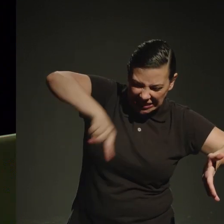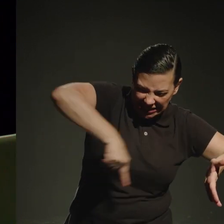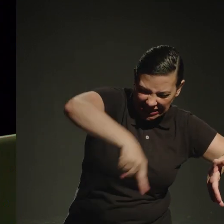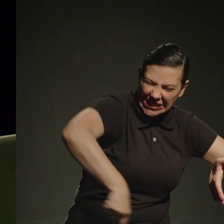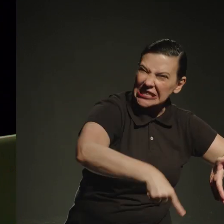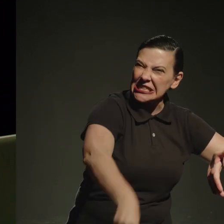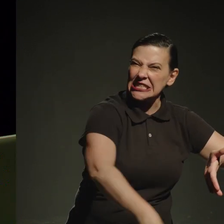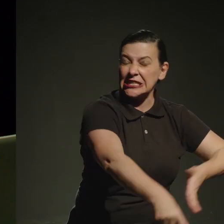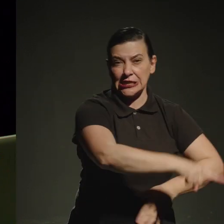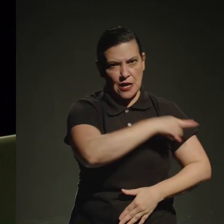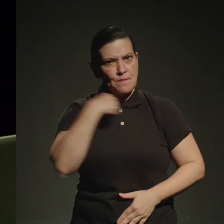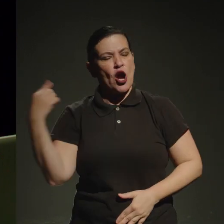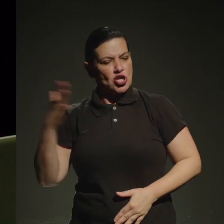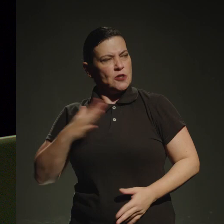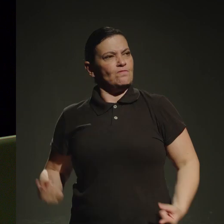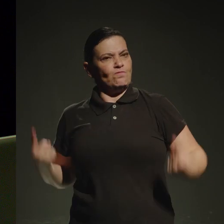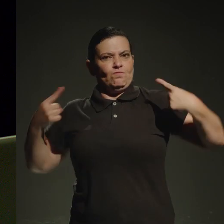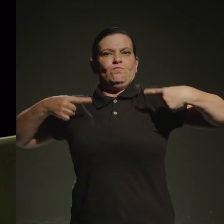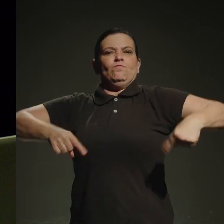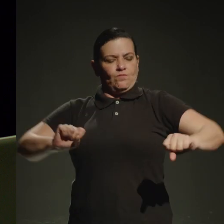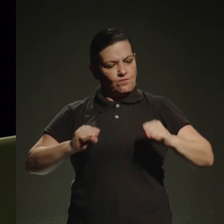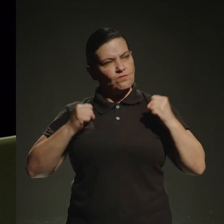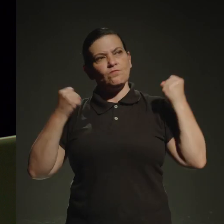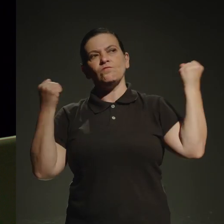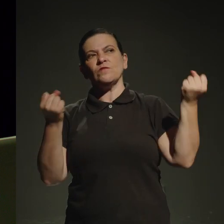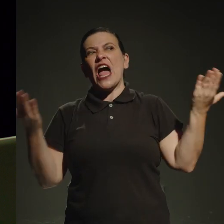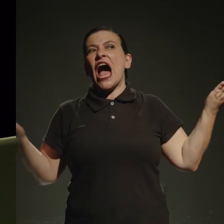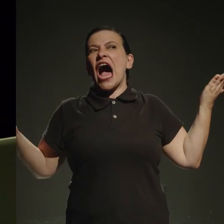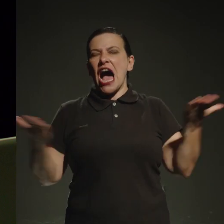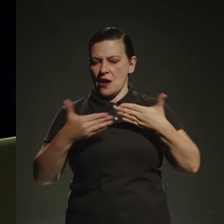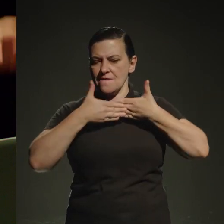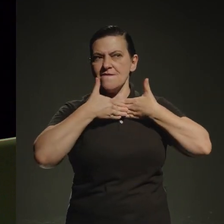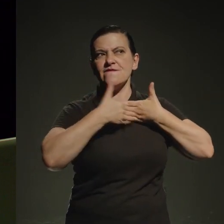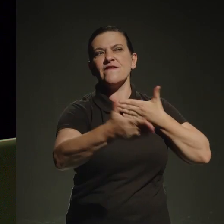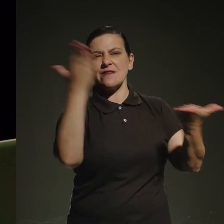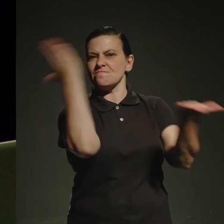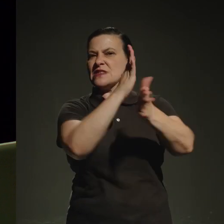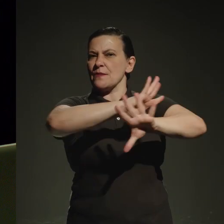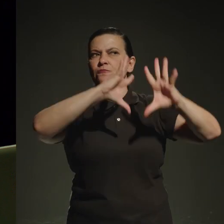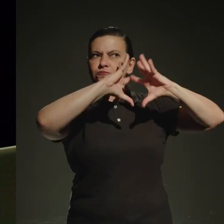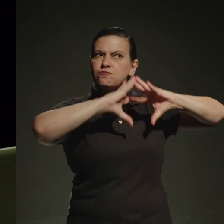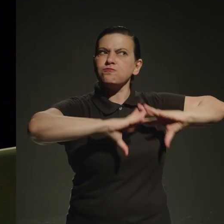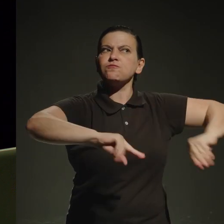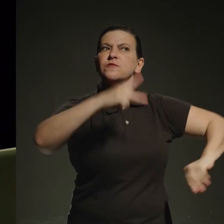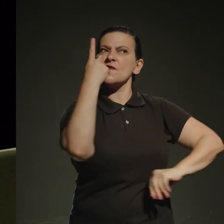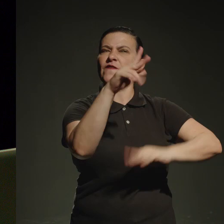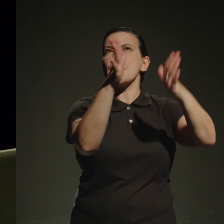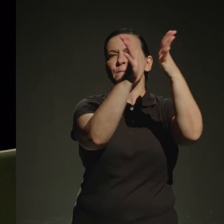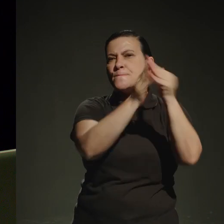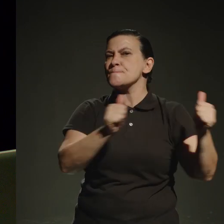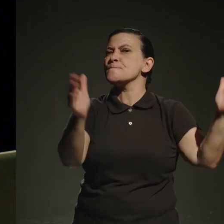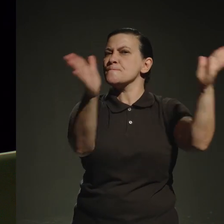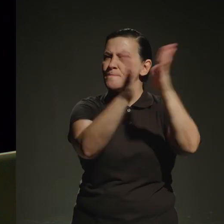Chegou tua hora, horrendo Briarel. Vai encomendando tua alma a Leviatã. Hei de cravar uma estaca de